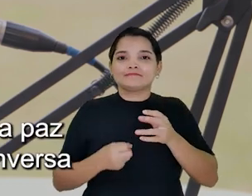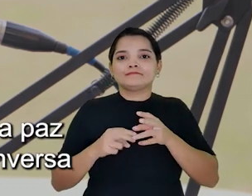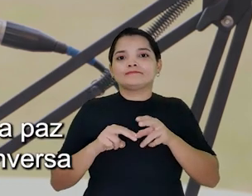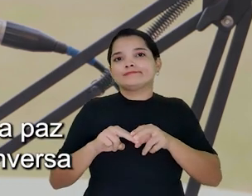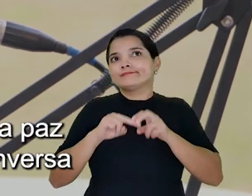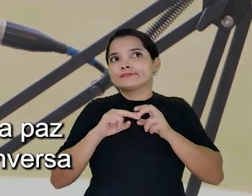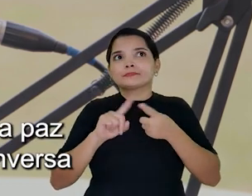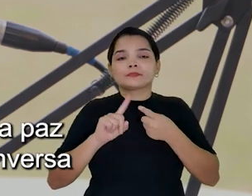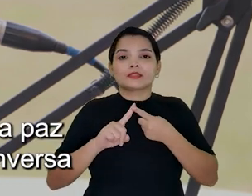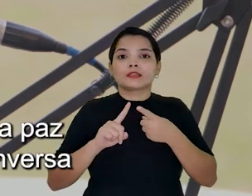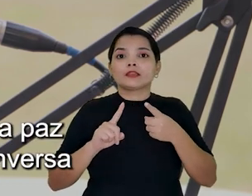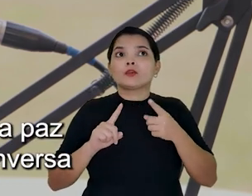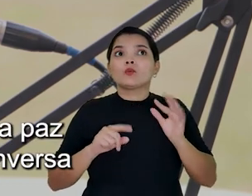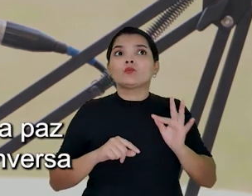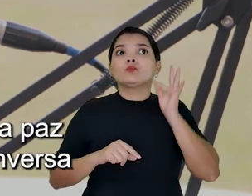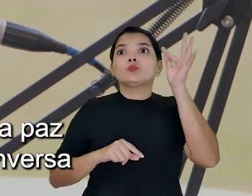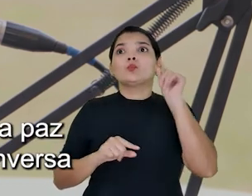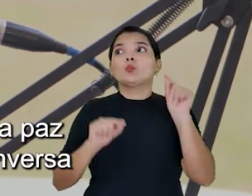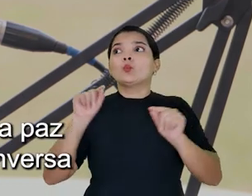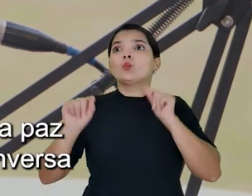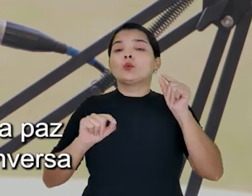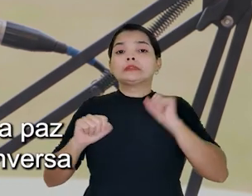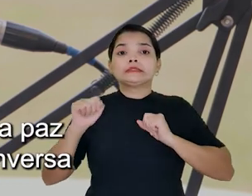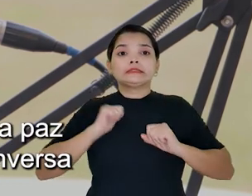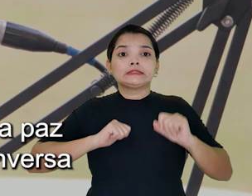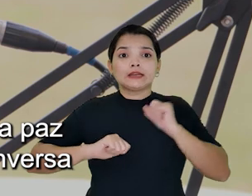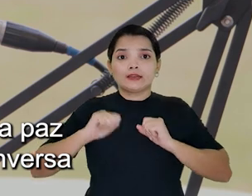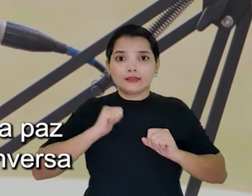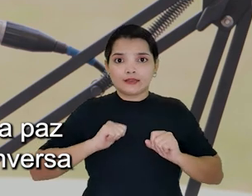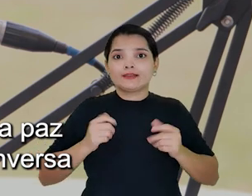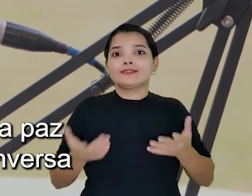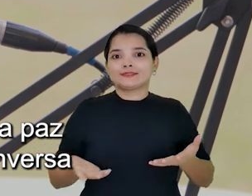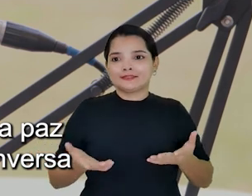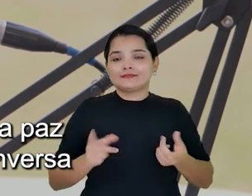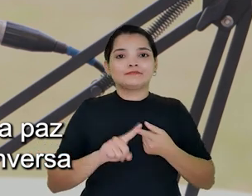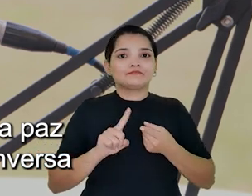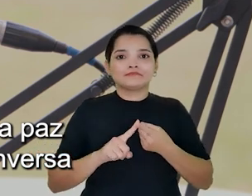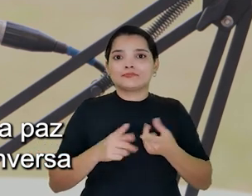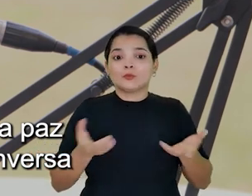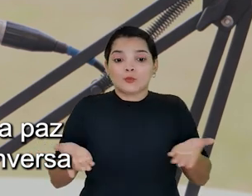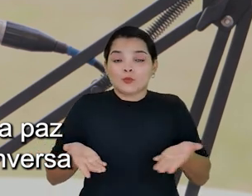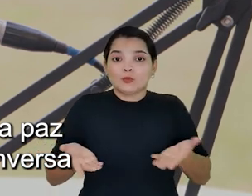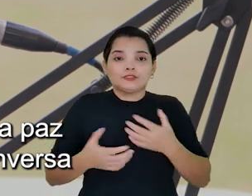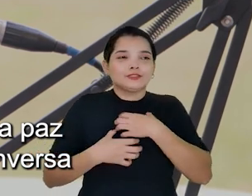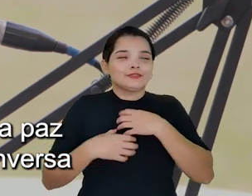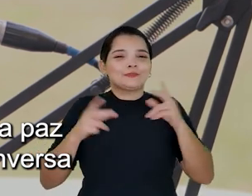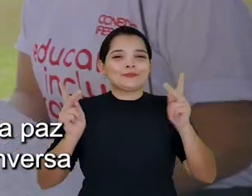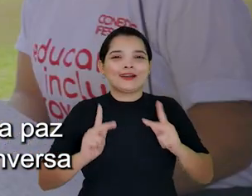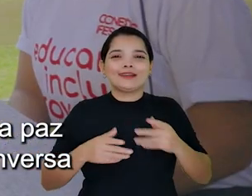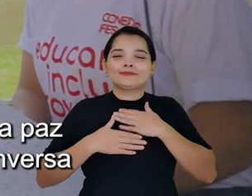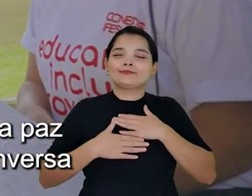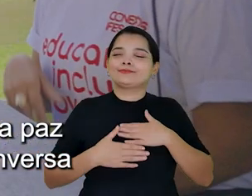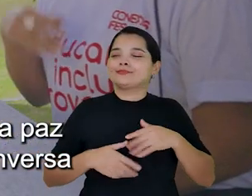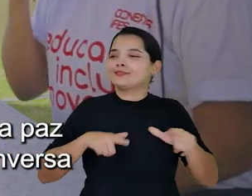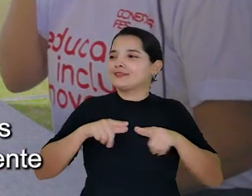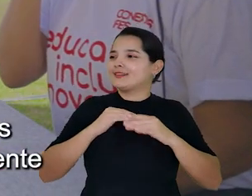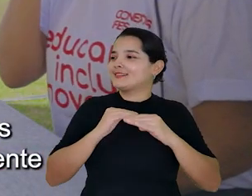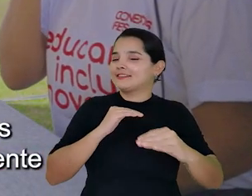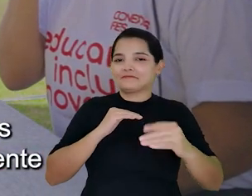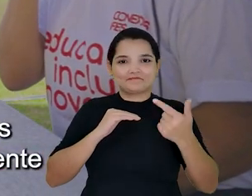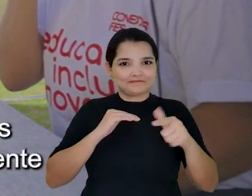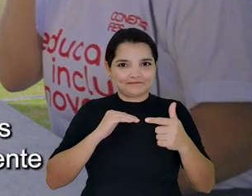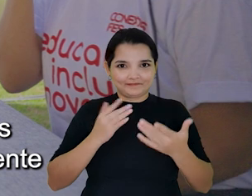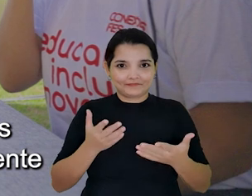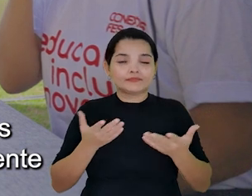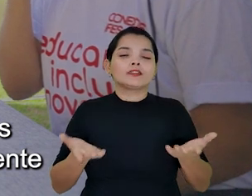ansiedade sobre um futuro estabilidade já não garante mais uma paz ou Uma tranquilidade enfim como foi sua conversa